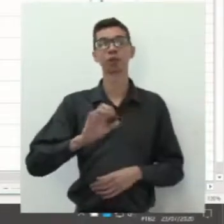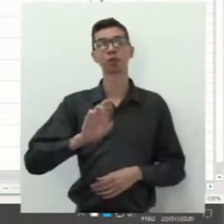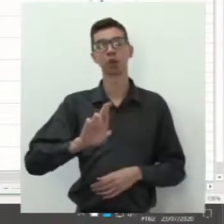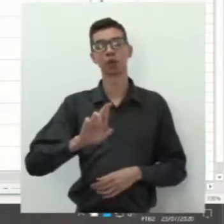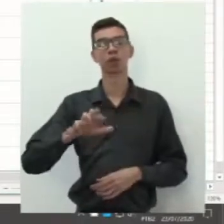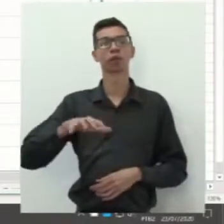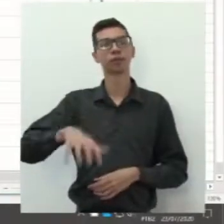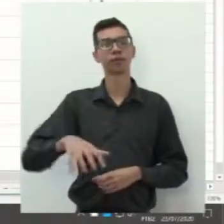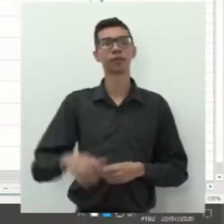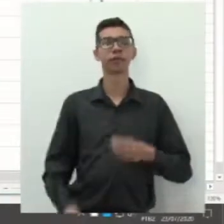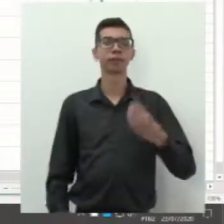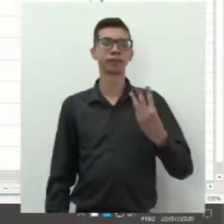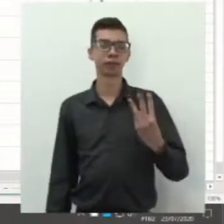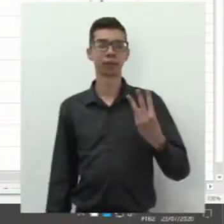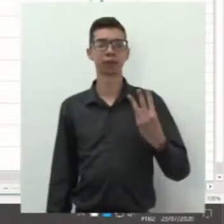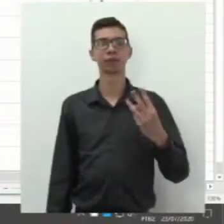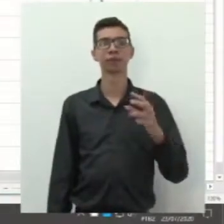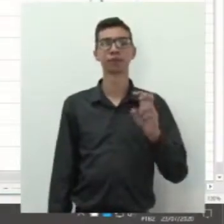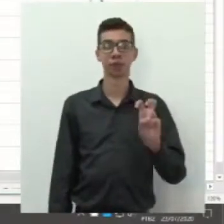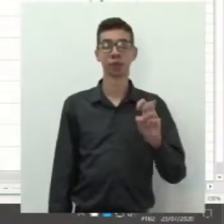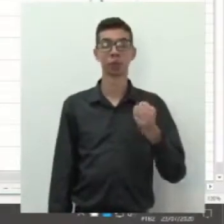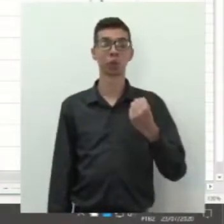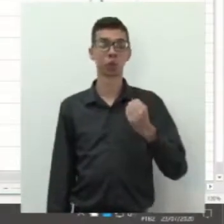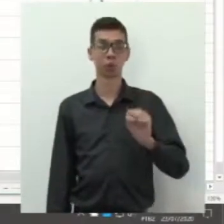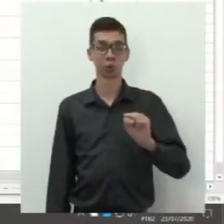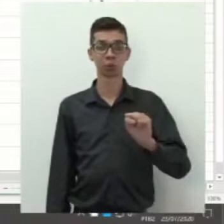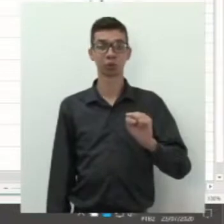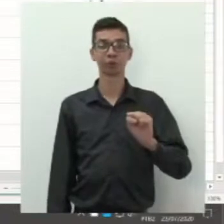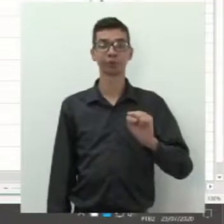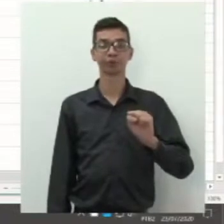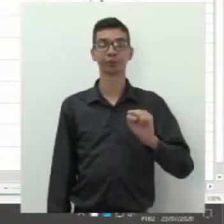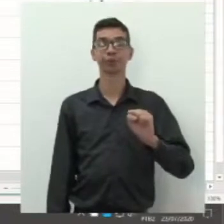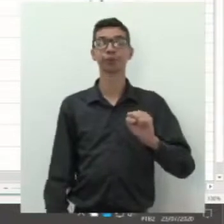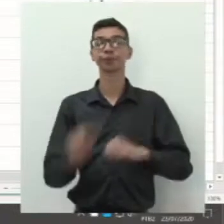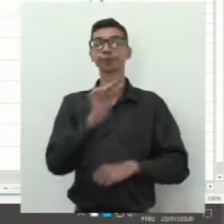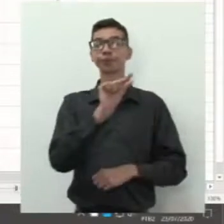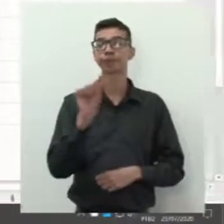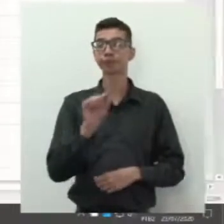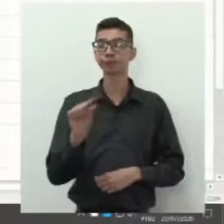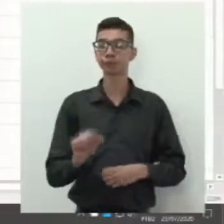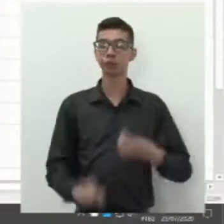e 9. Então, as linhas entre essas aqui, elas estão ocultadas, tá?